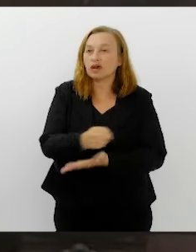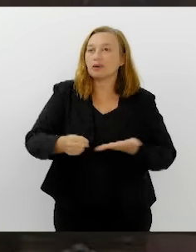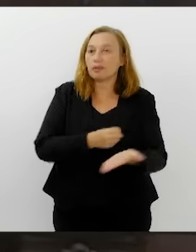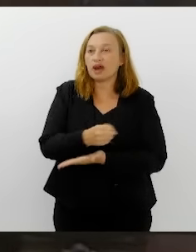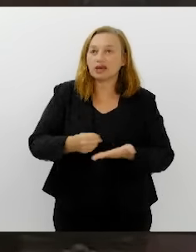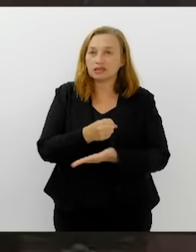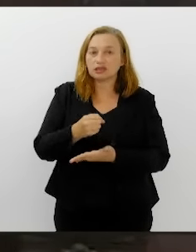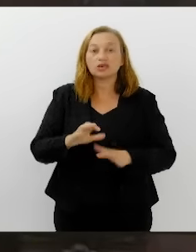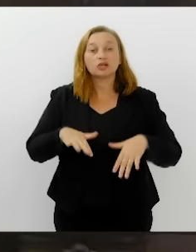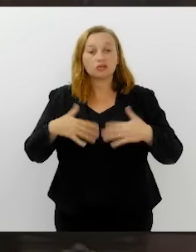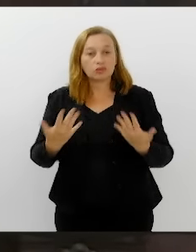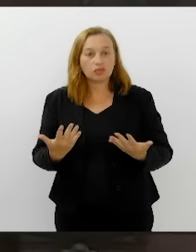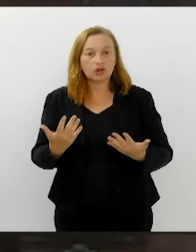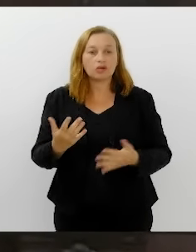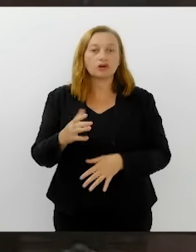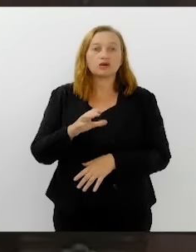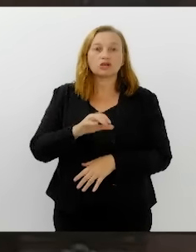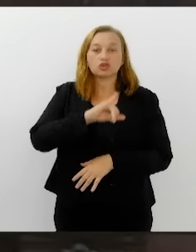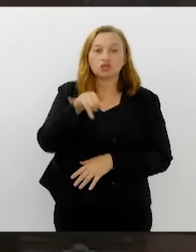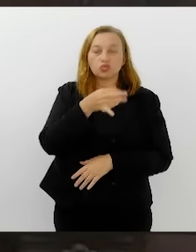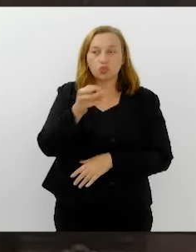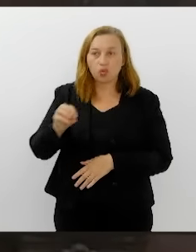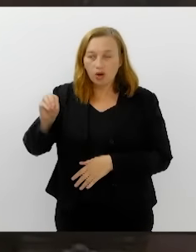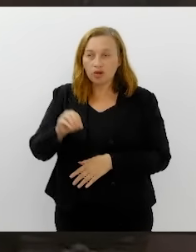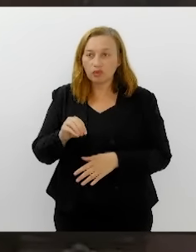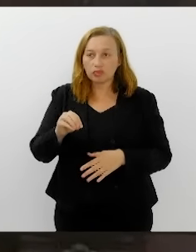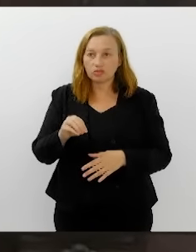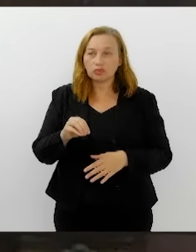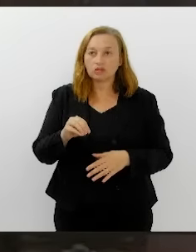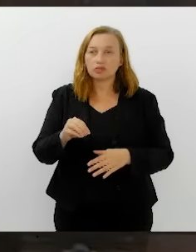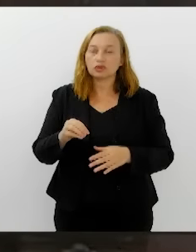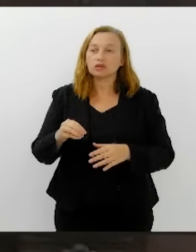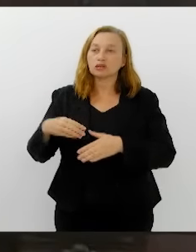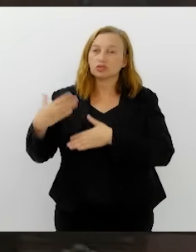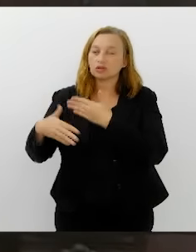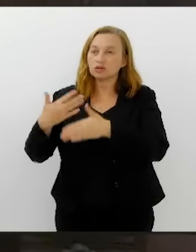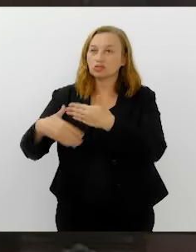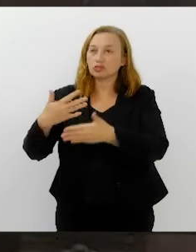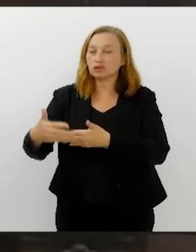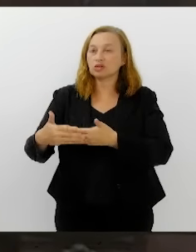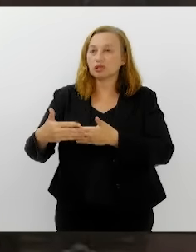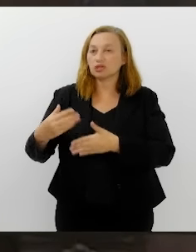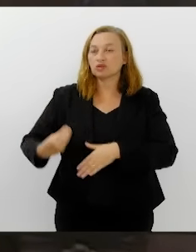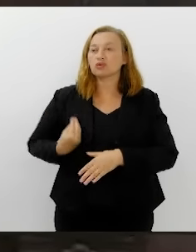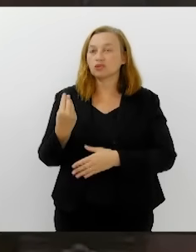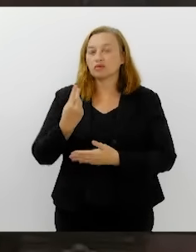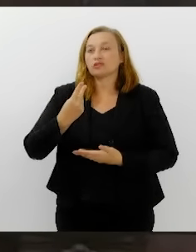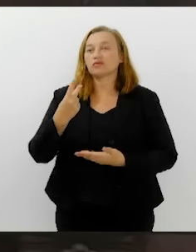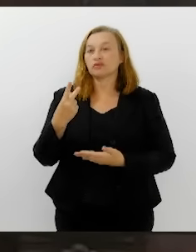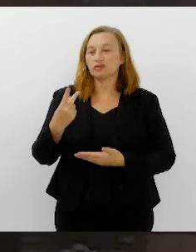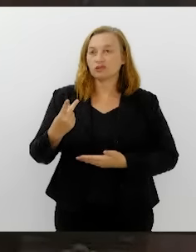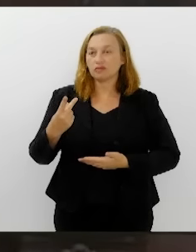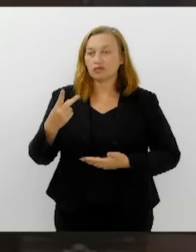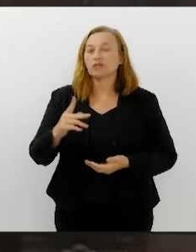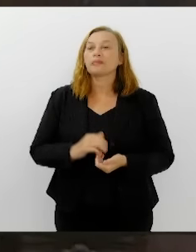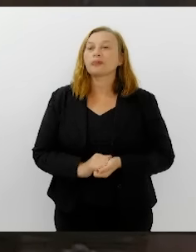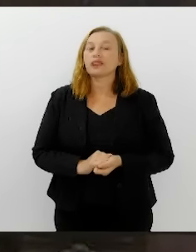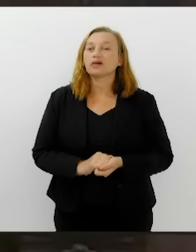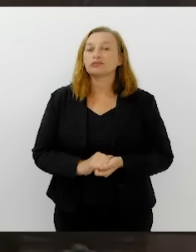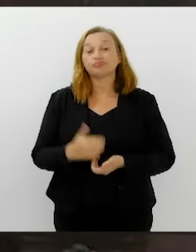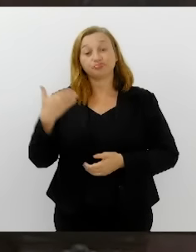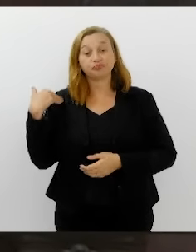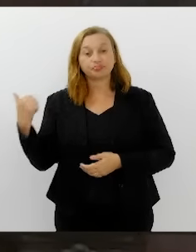o Monsenhor Clá Dias edificou toda a sua vida e suas obras. Não podemos negar que, por um lado,